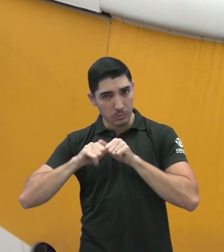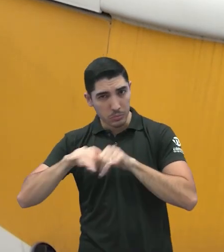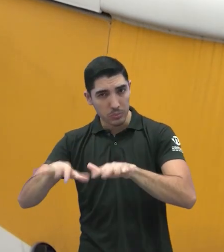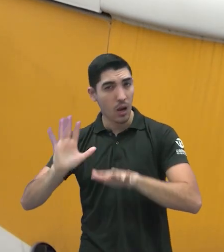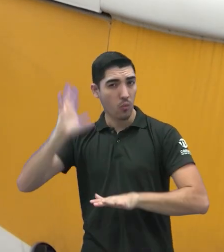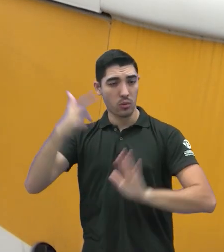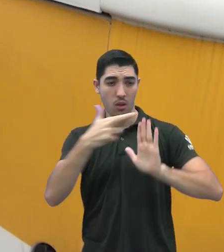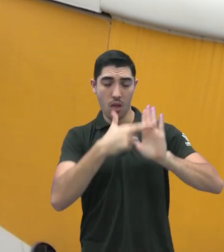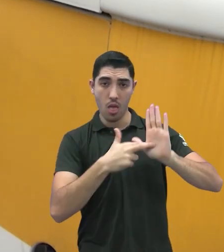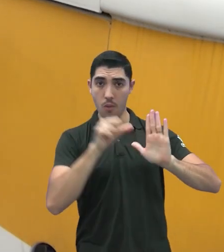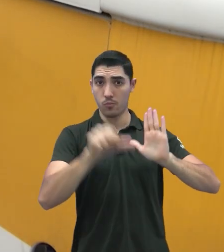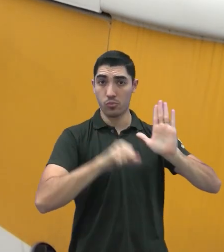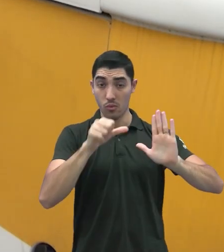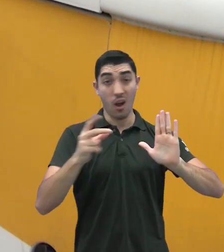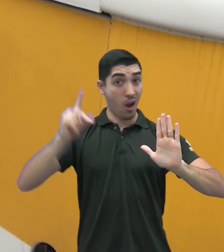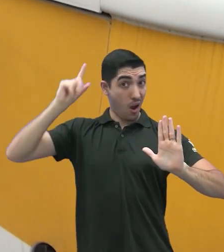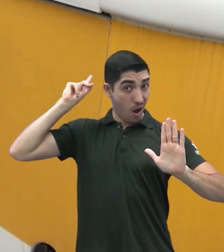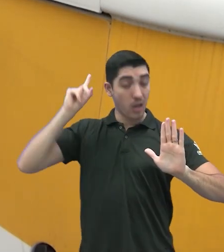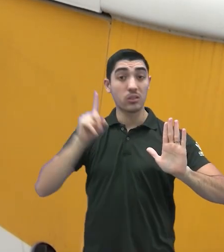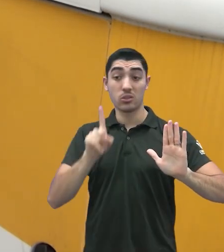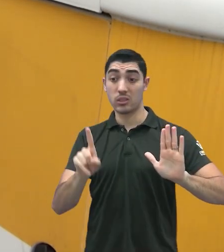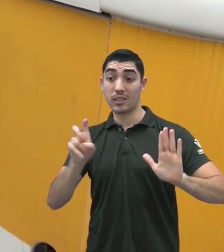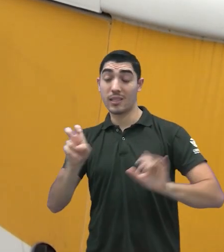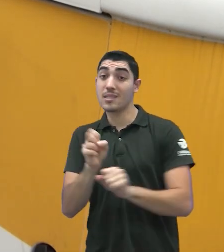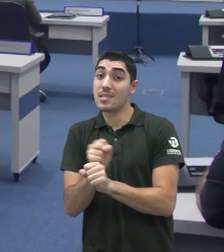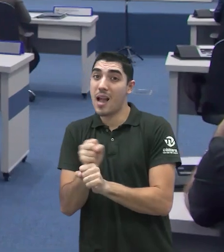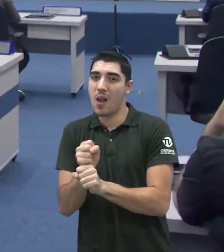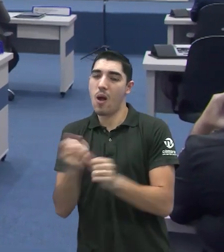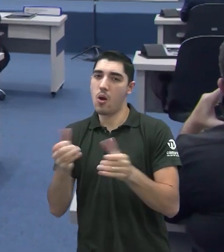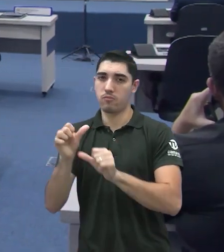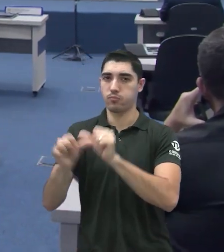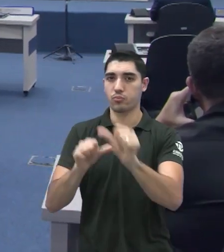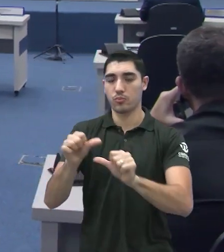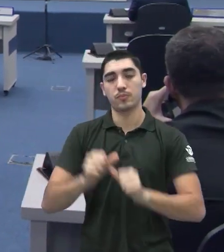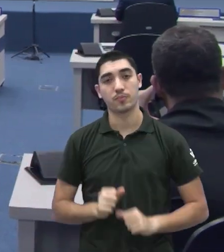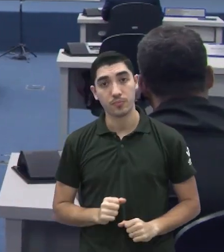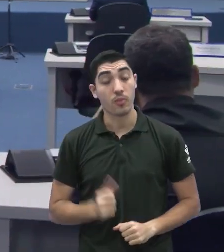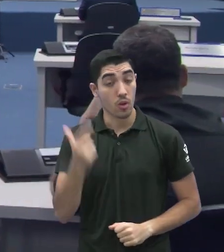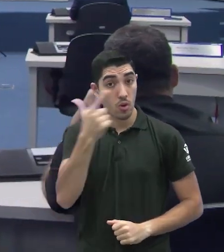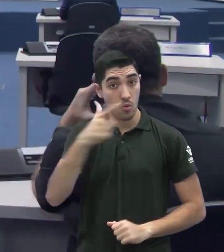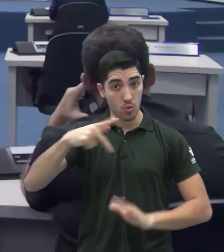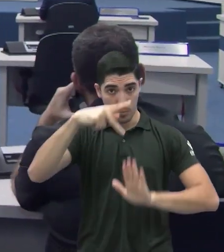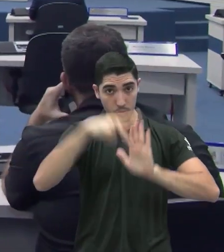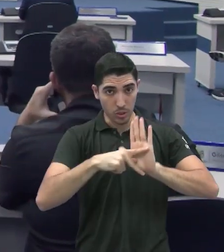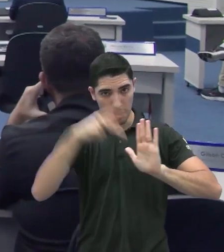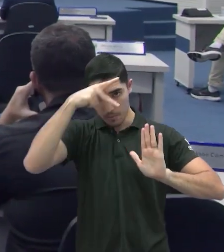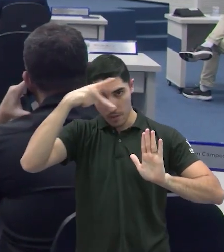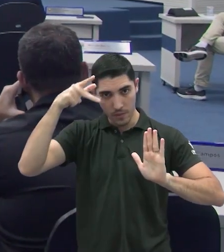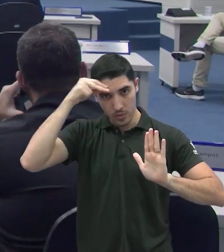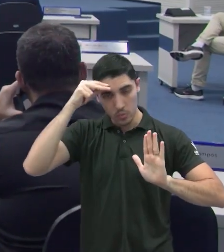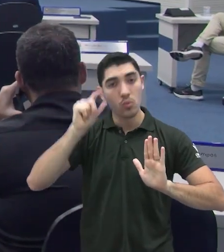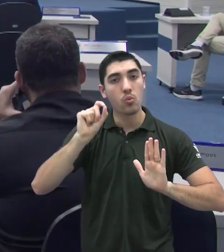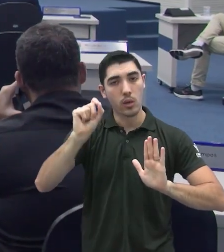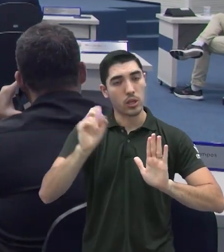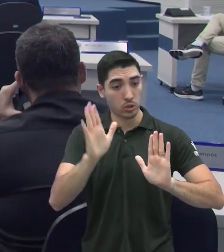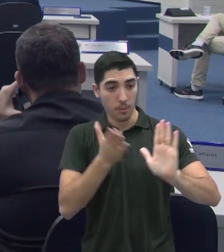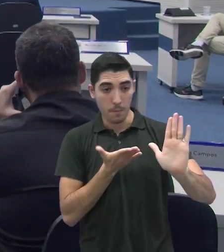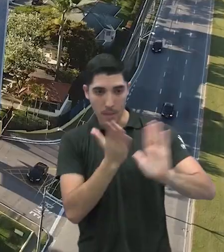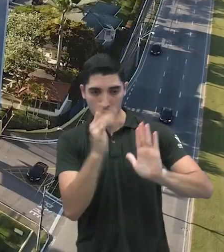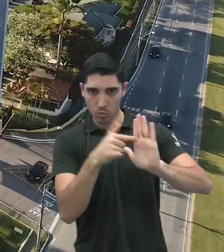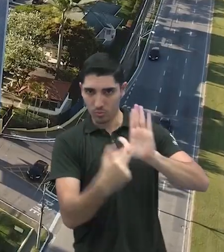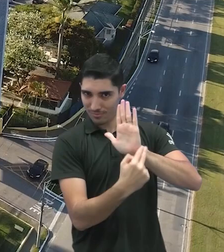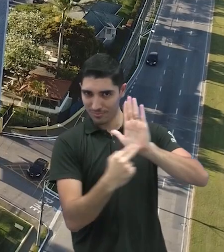obrigava a renovação dos veículos a partir de 15 anos de fabricação. Outro projeto de autoria da Prefeitura, que também foi aprovado na